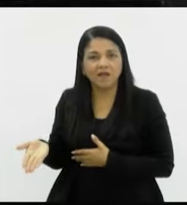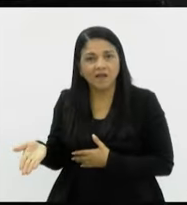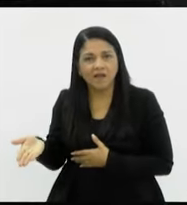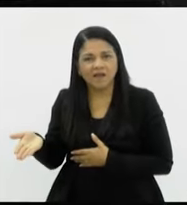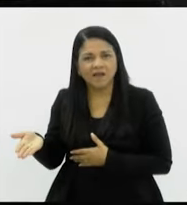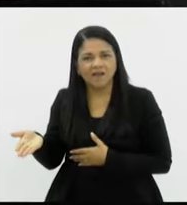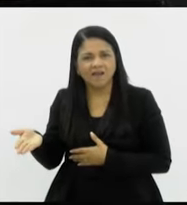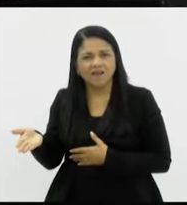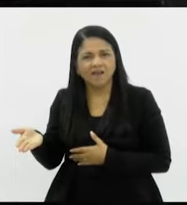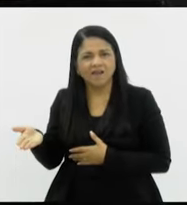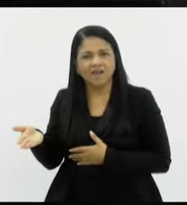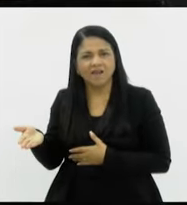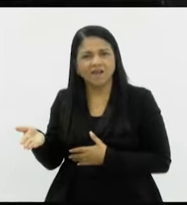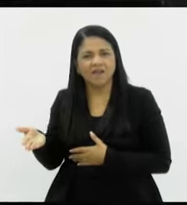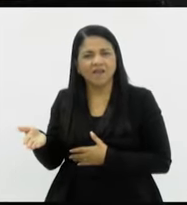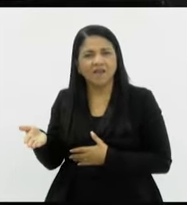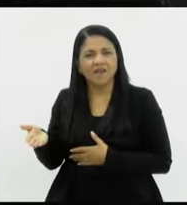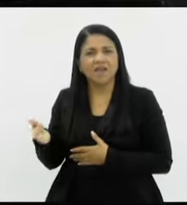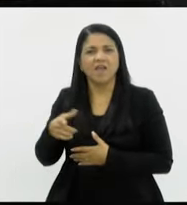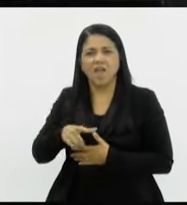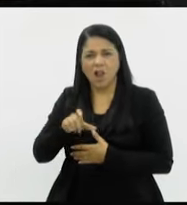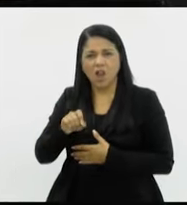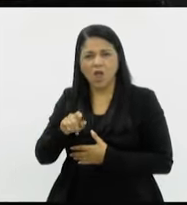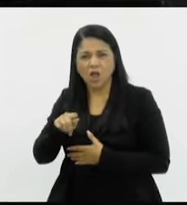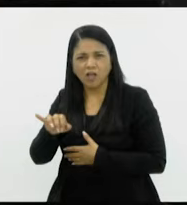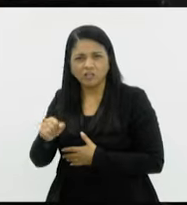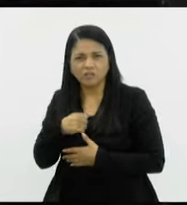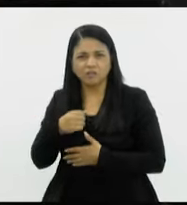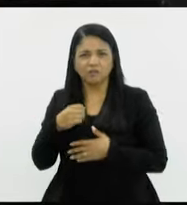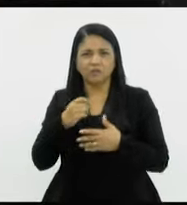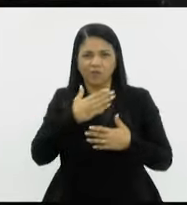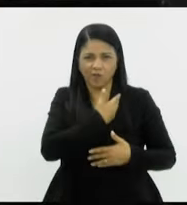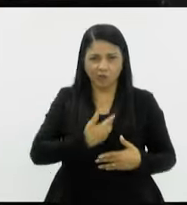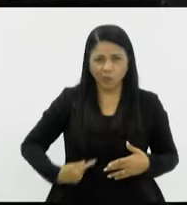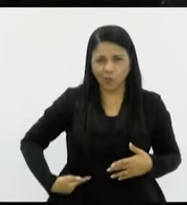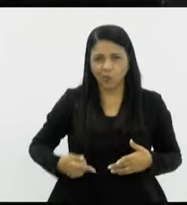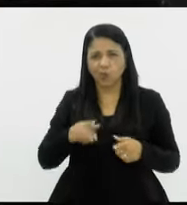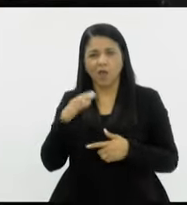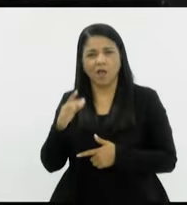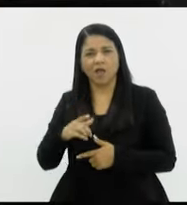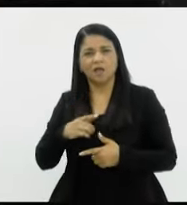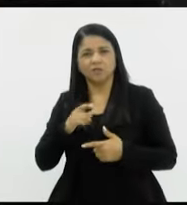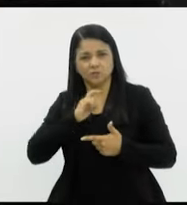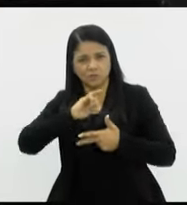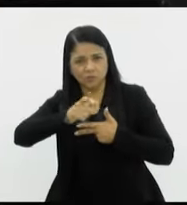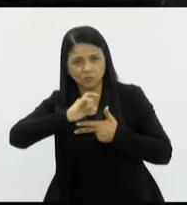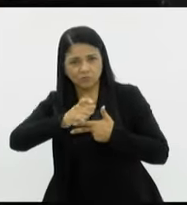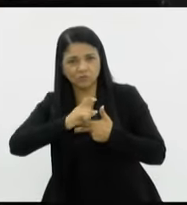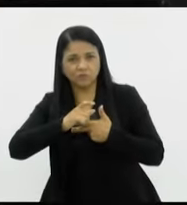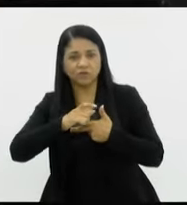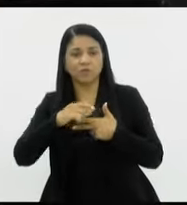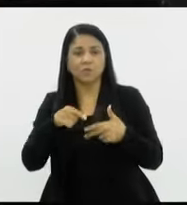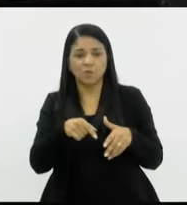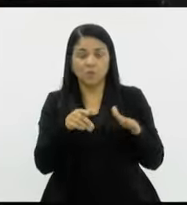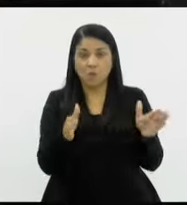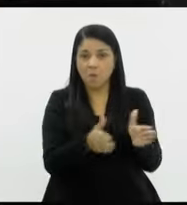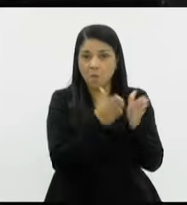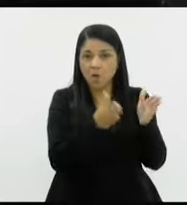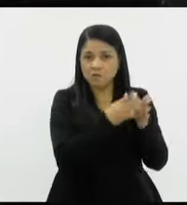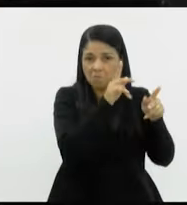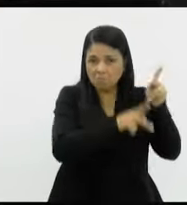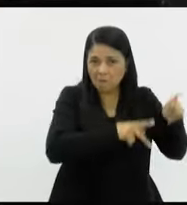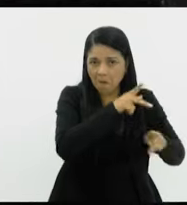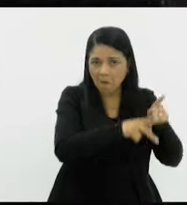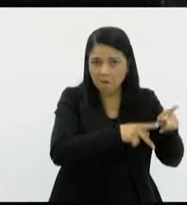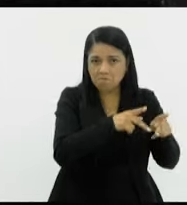é essa a lógica do governador, é essa a lógica do executivo? Termos um Estado minoritário para trabalhadores, para a juventude negra, e